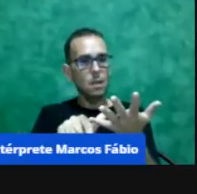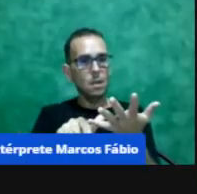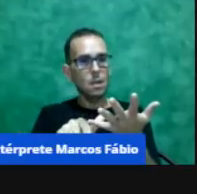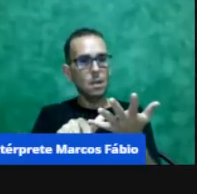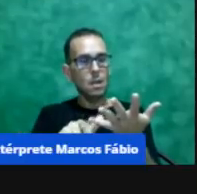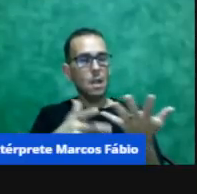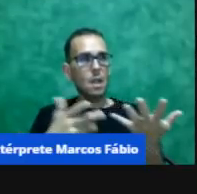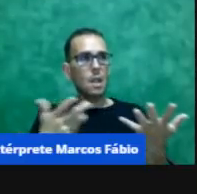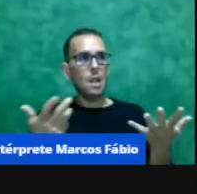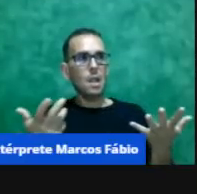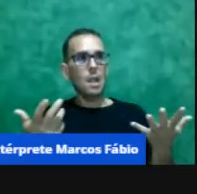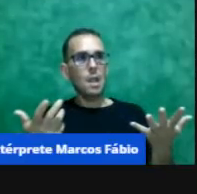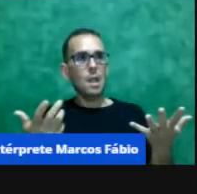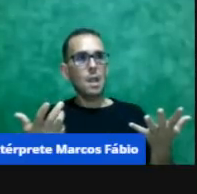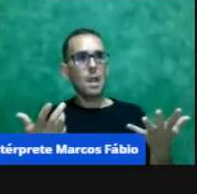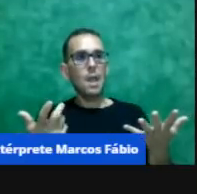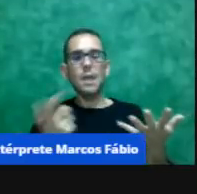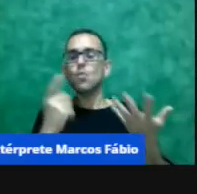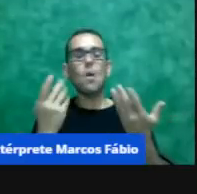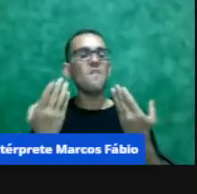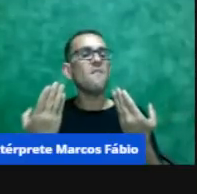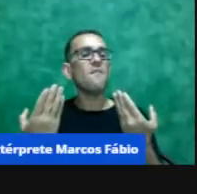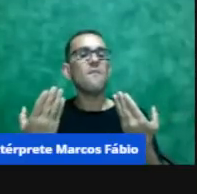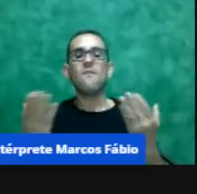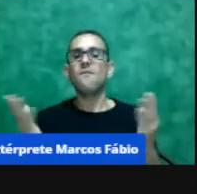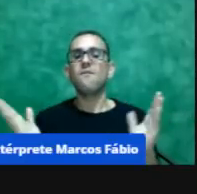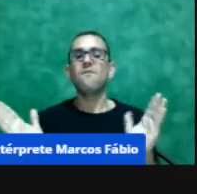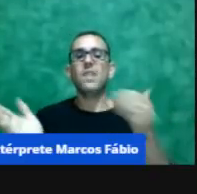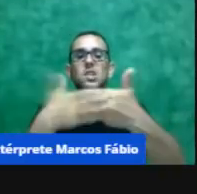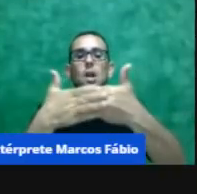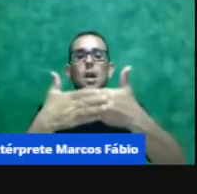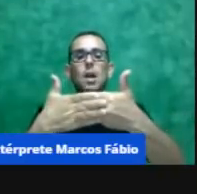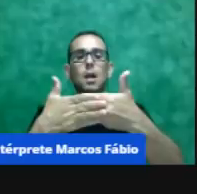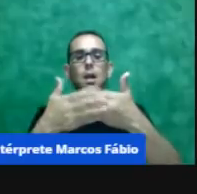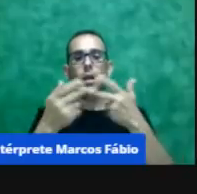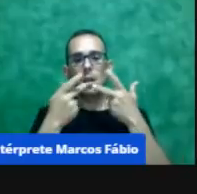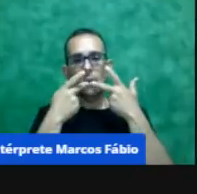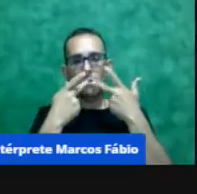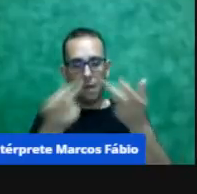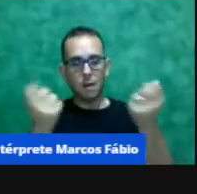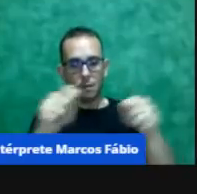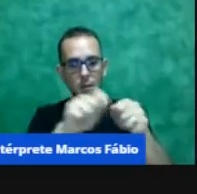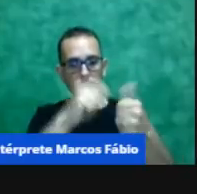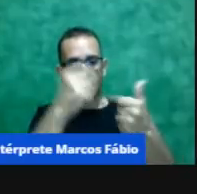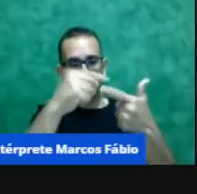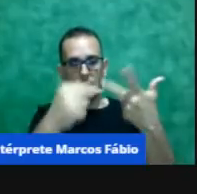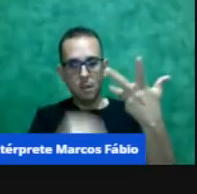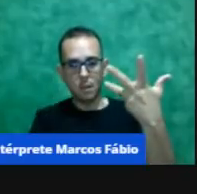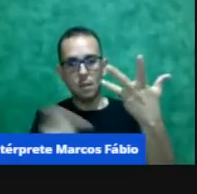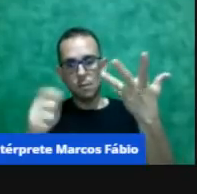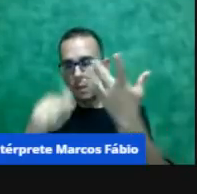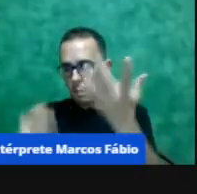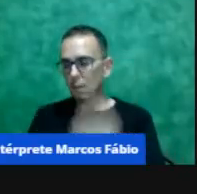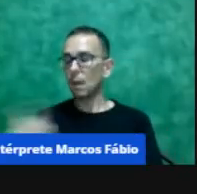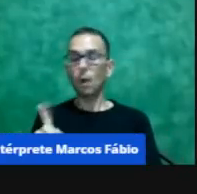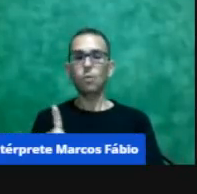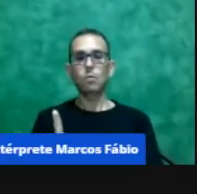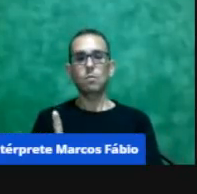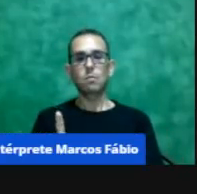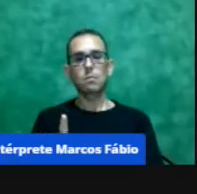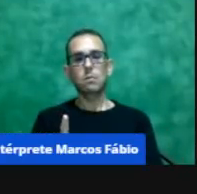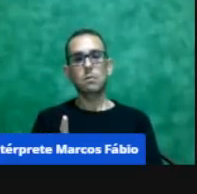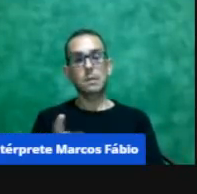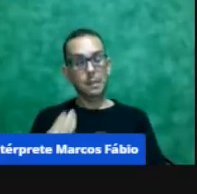não fechar, ou seja, você falar para ela, pode acontecer isso, isso, isso, você resolve dessa forma. Não. Você colocar